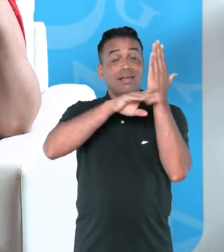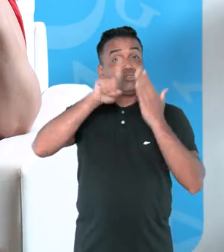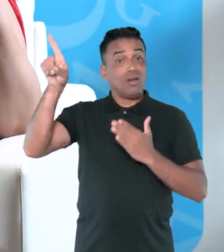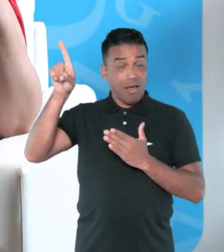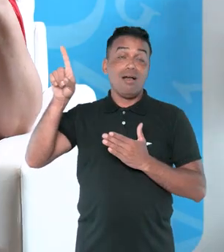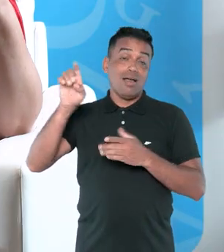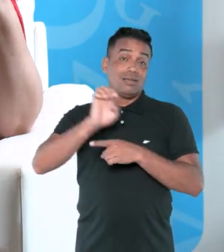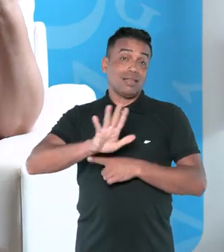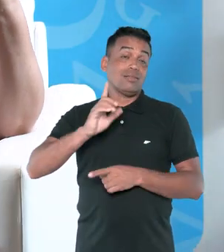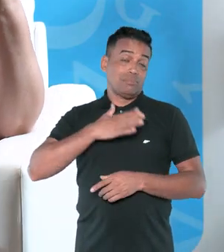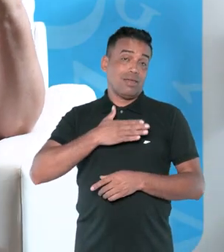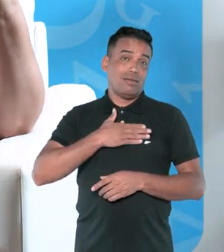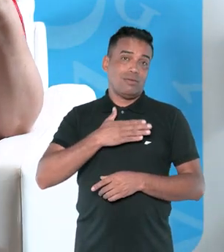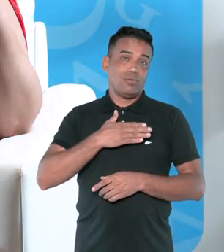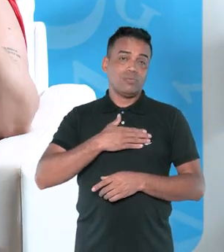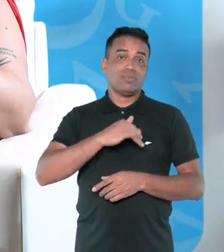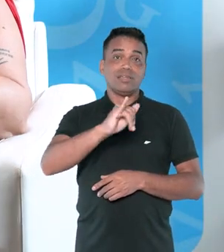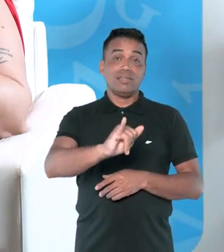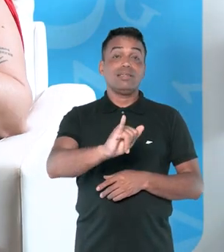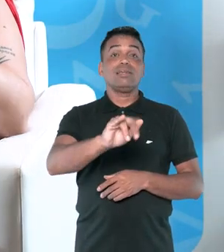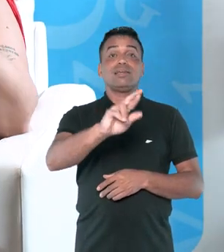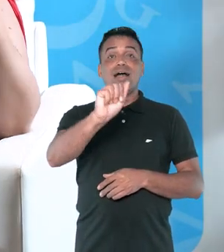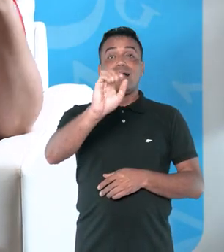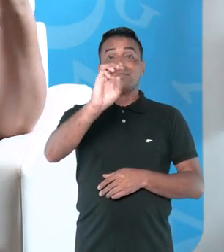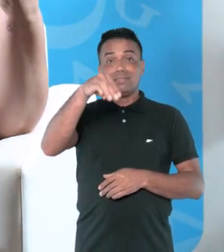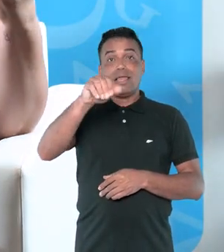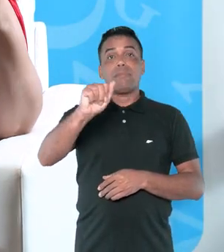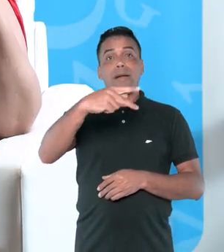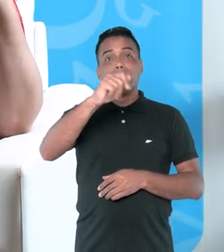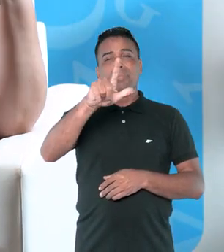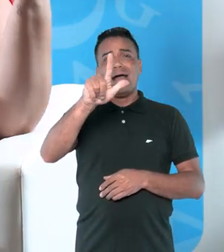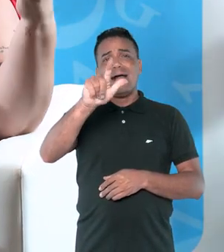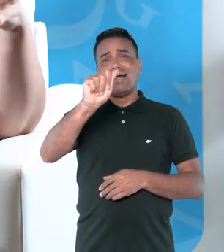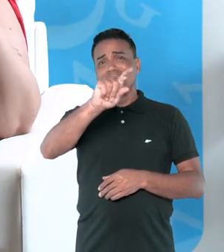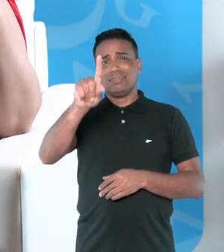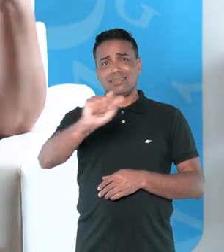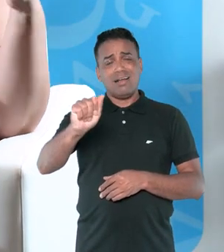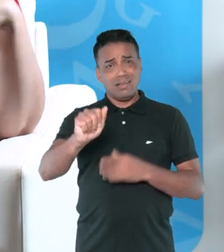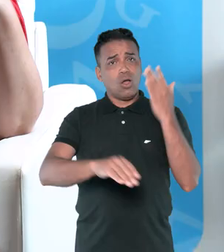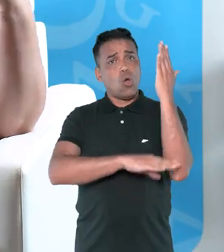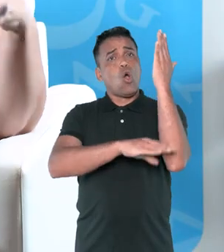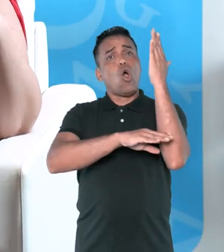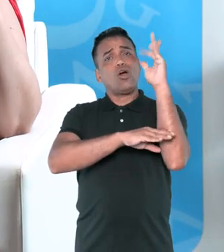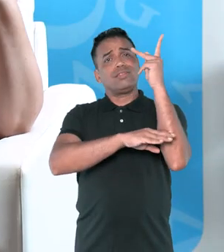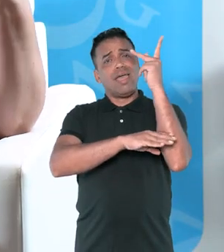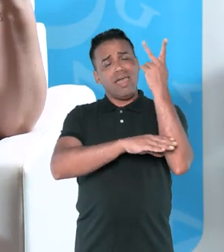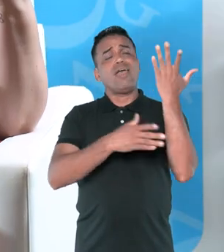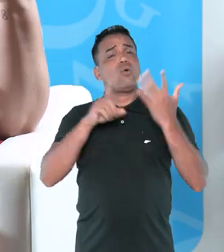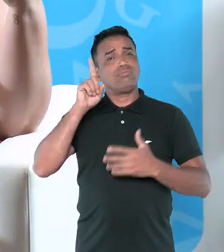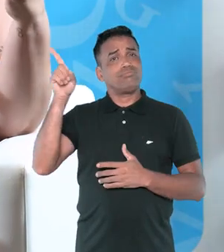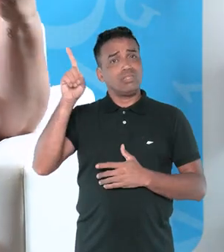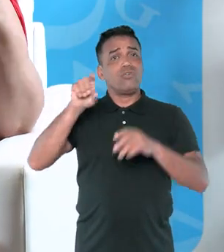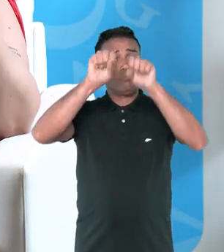lá de Fortaleza, o edifício Iracema Plaza, que foi demolido, que foi um hotel em Fortaleza, um prédio residencial, comercial, hotel